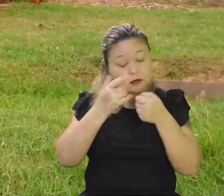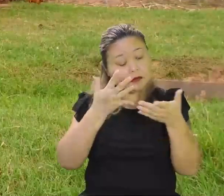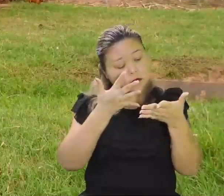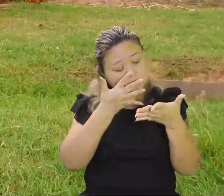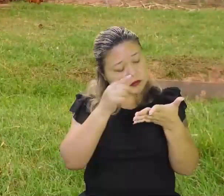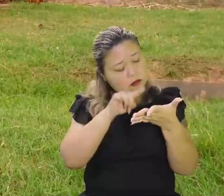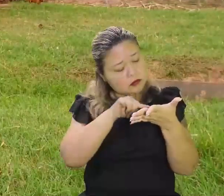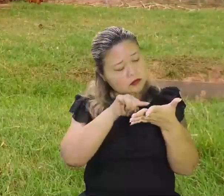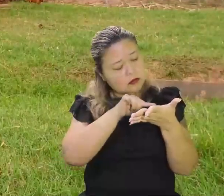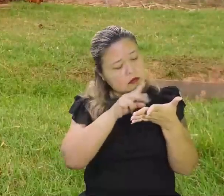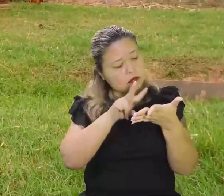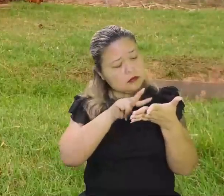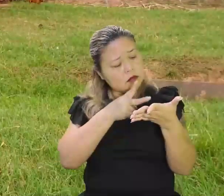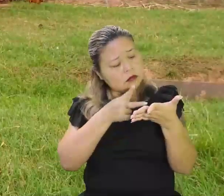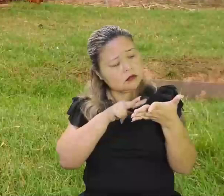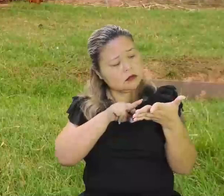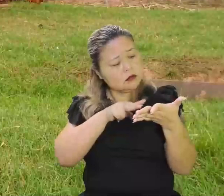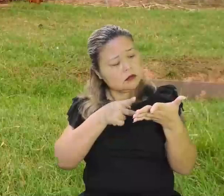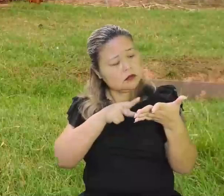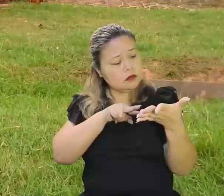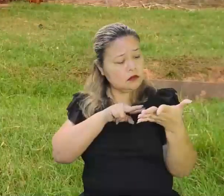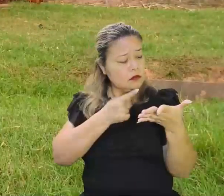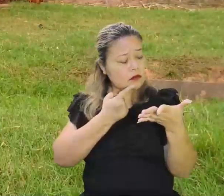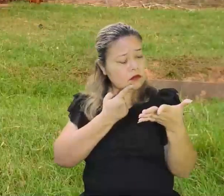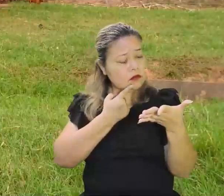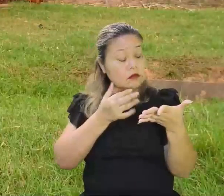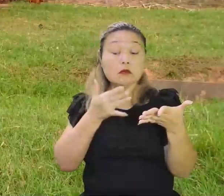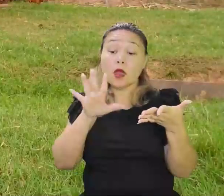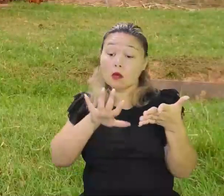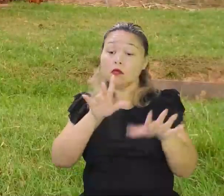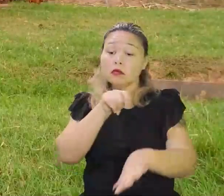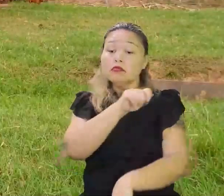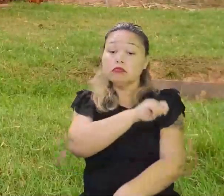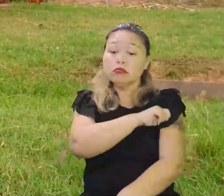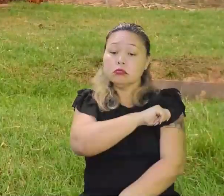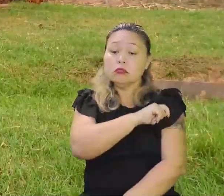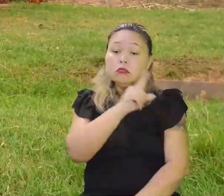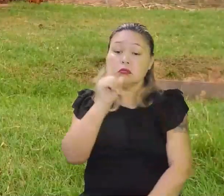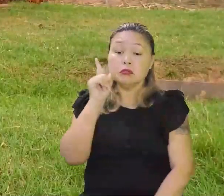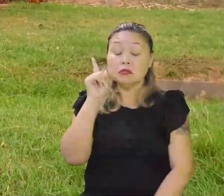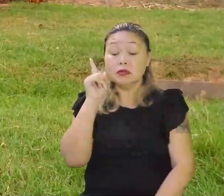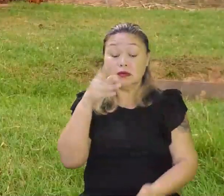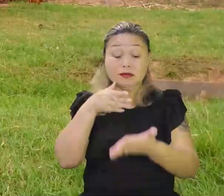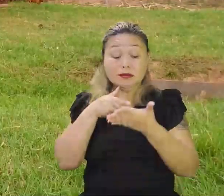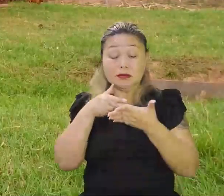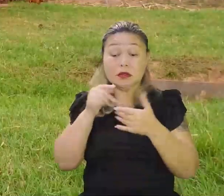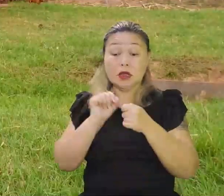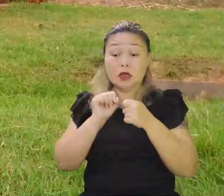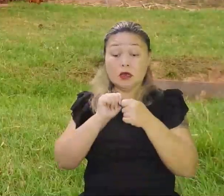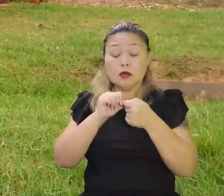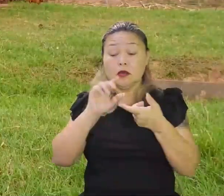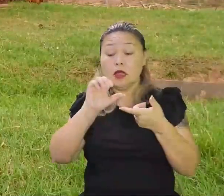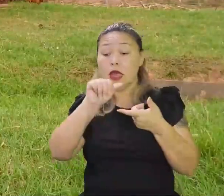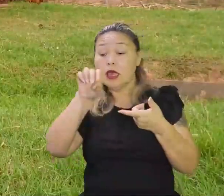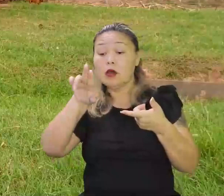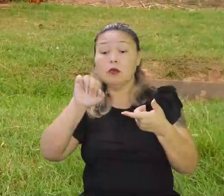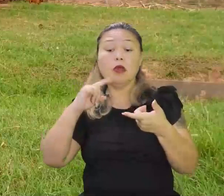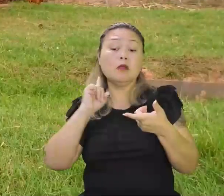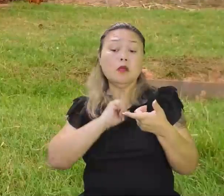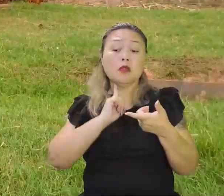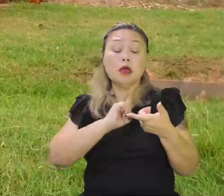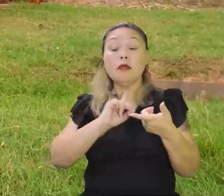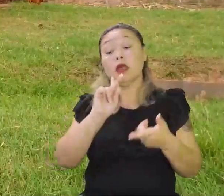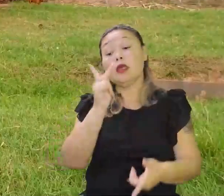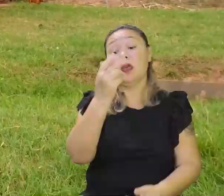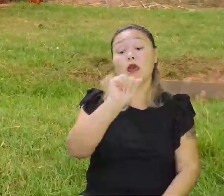está acontecendo. Né? Muito aluno tem dificuldade porque ele quer fazer assim, está lá em alqueire mineiro, ele quer ir para